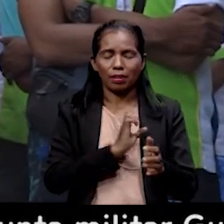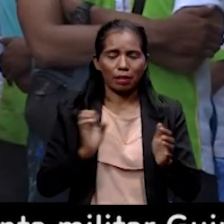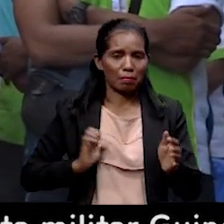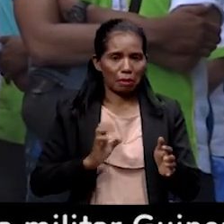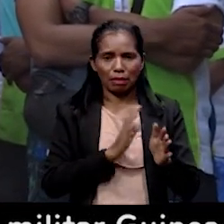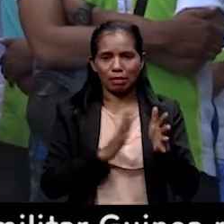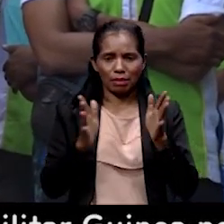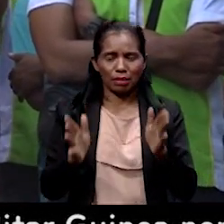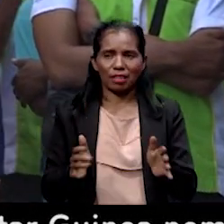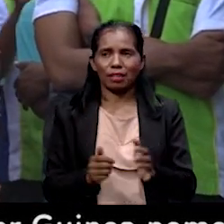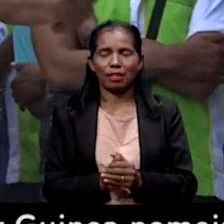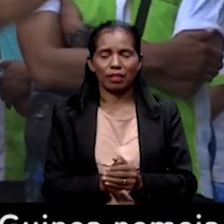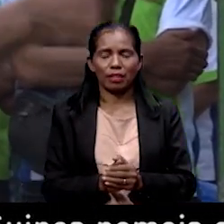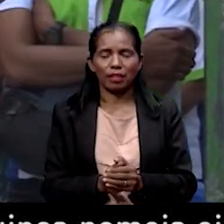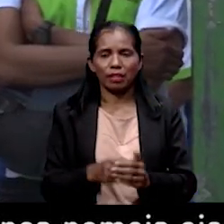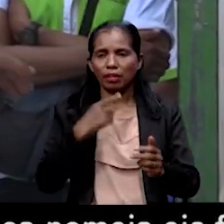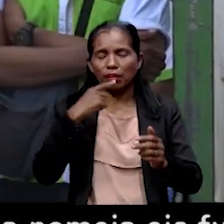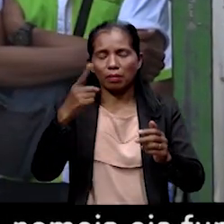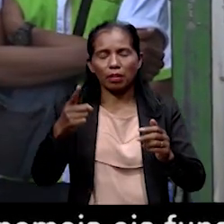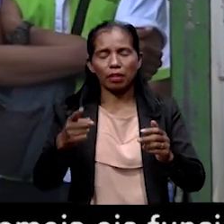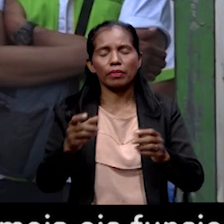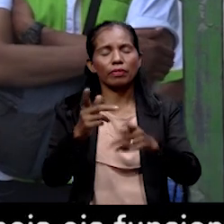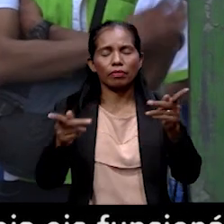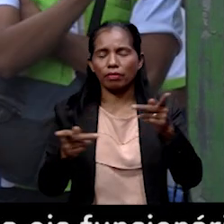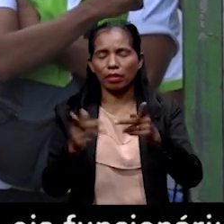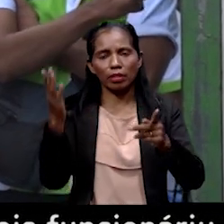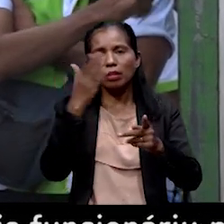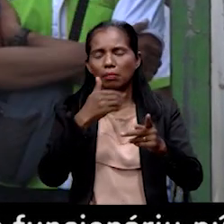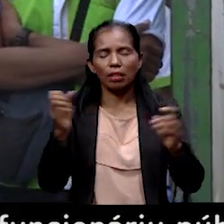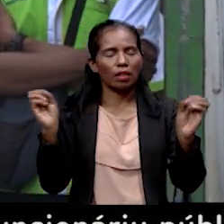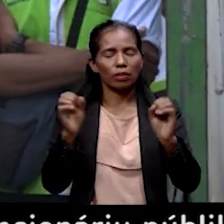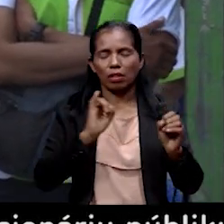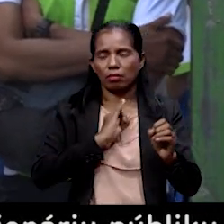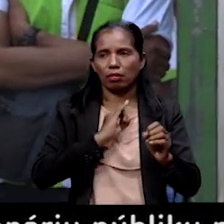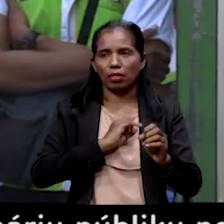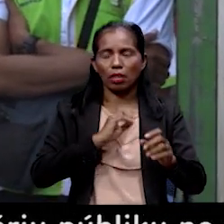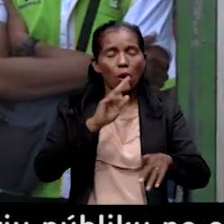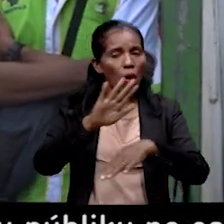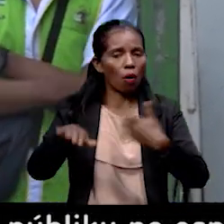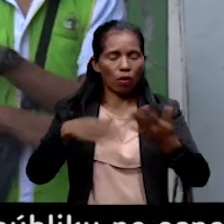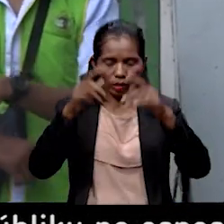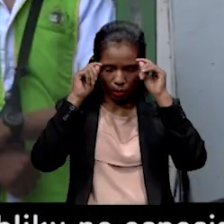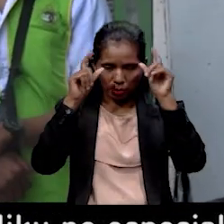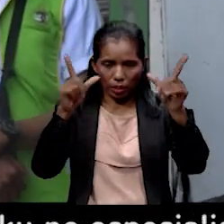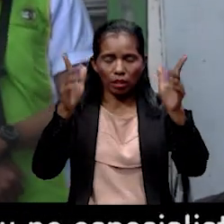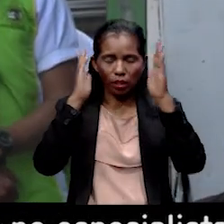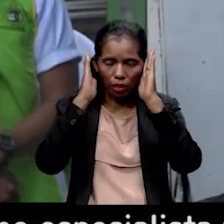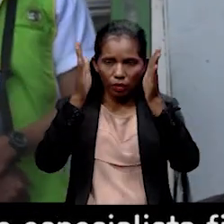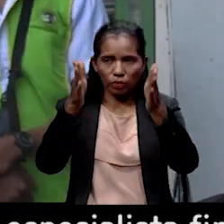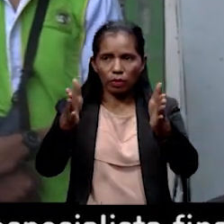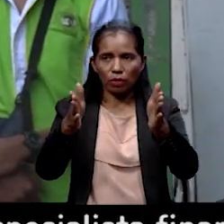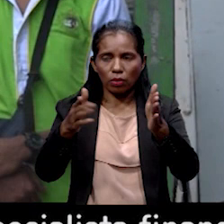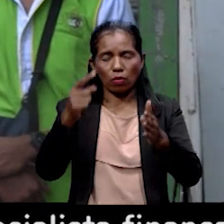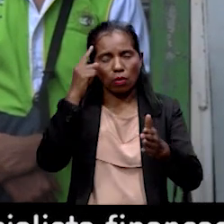embaixada, e de tempo fala agricultura, tempo fala turismo, nem é lá o São Nian. Ladia, Timor-Leste tem que formar a